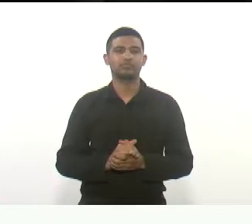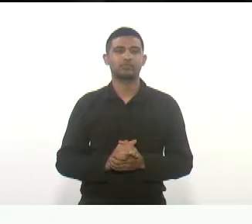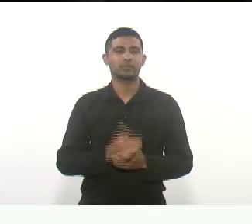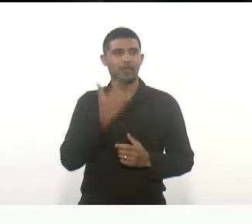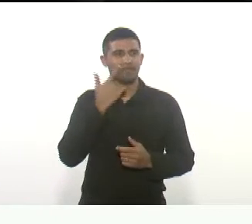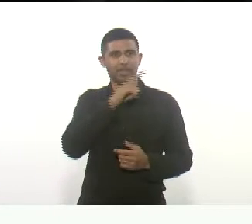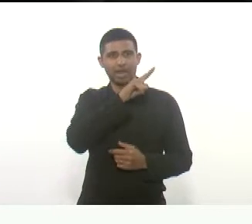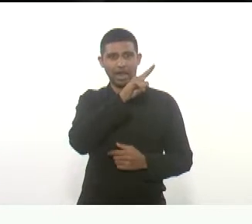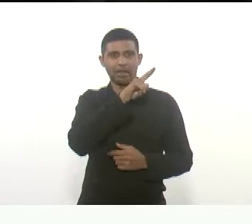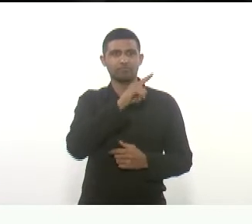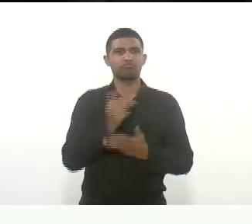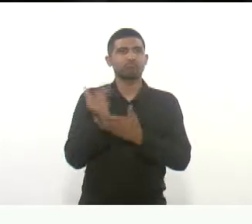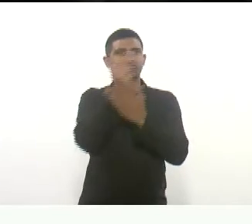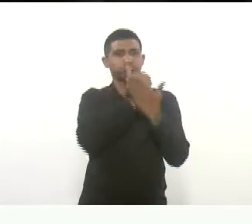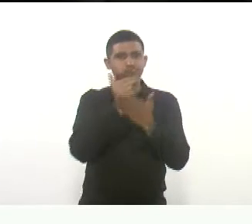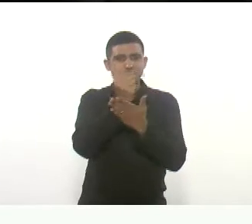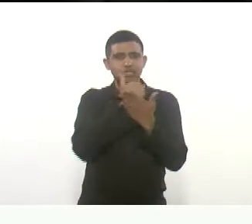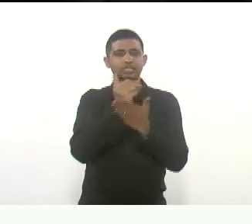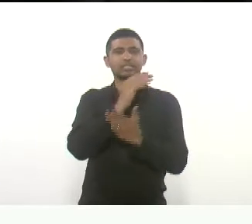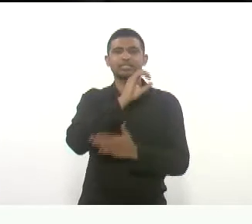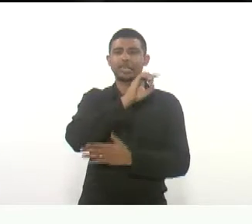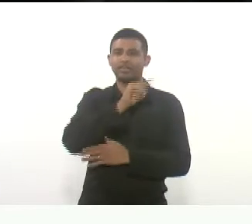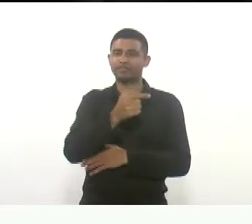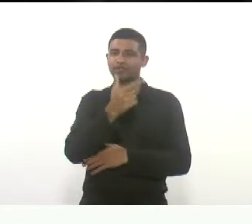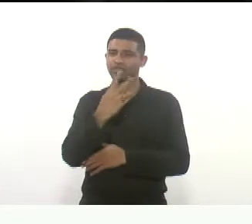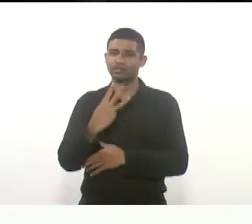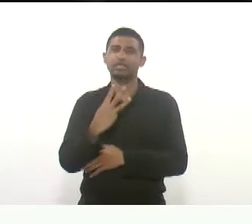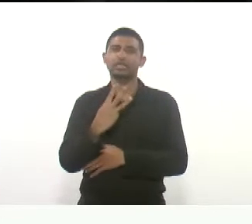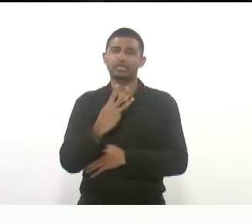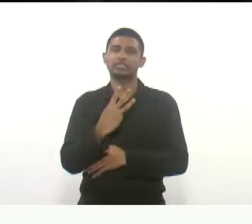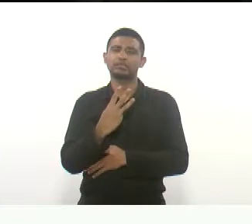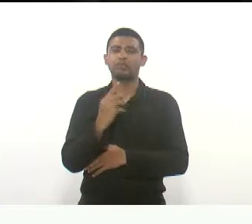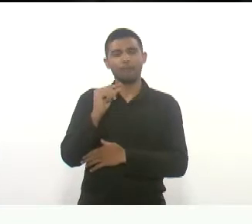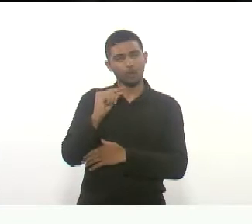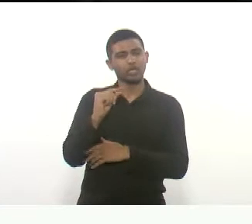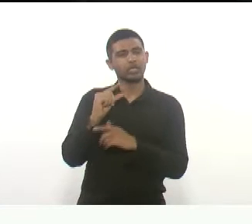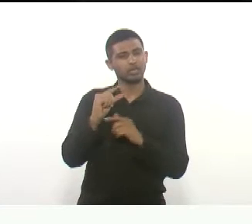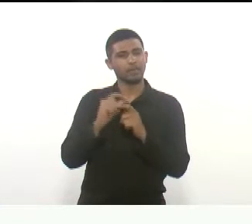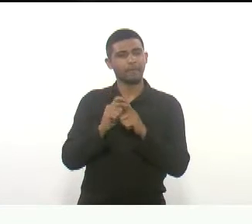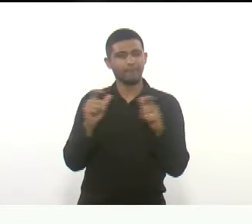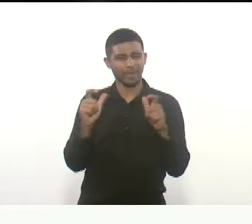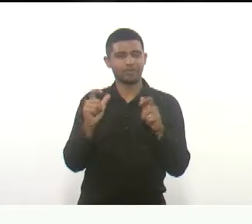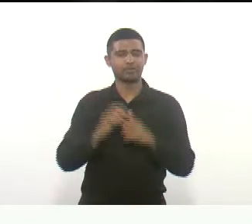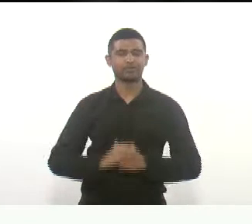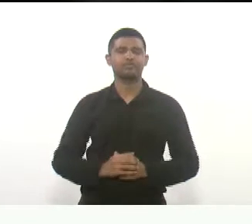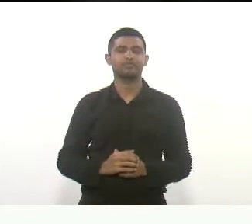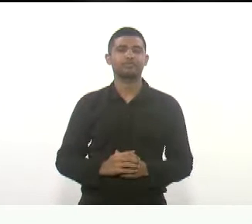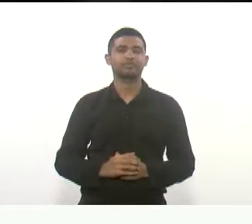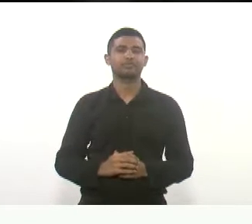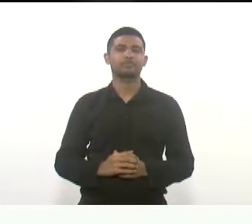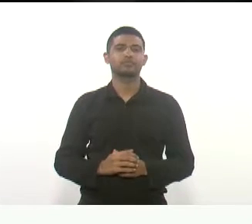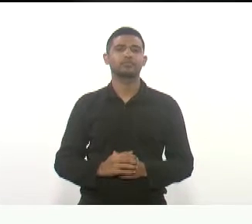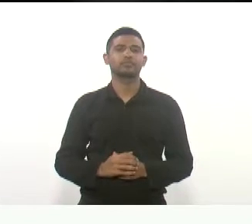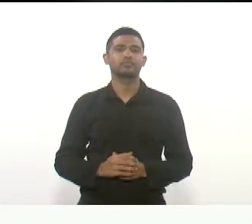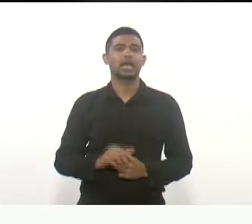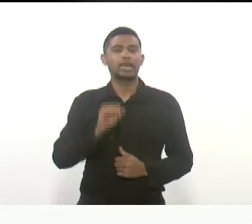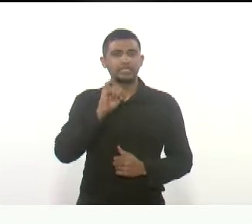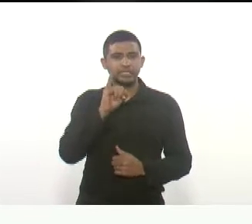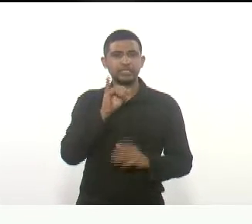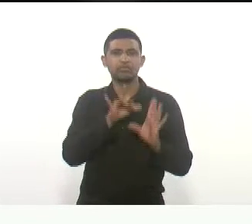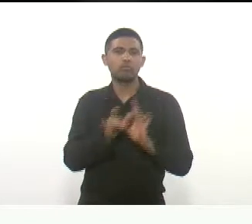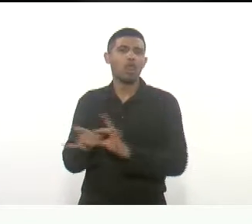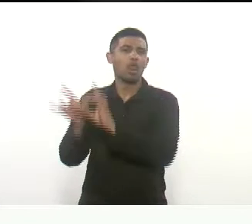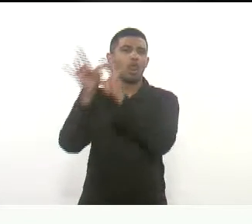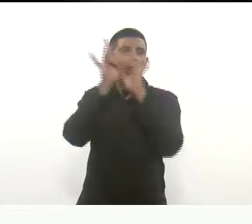naquele gráfico, chega a 0,23, é um pouquinho maior para o outro sentido, quando você coloca todo mundo junto aí